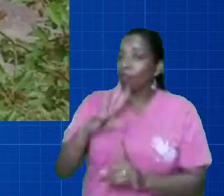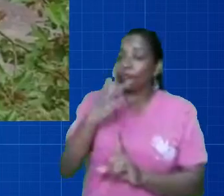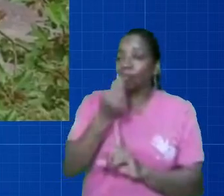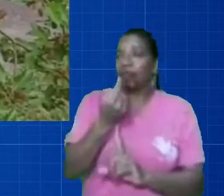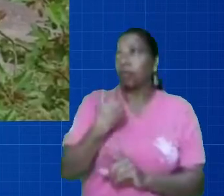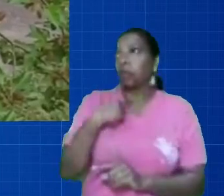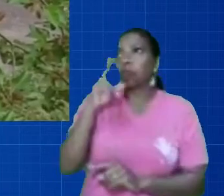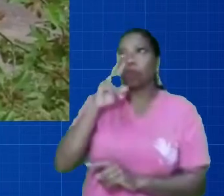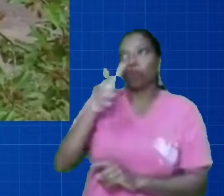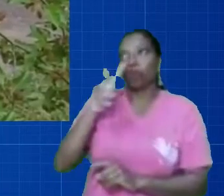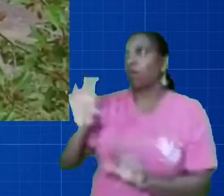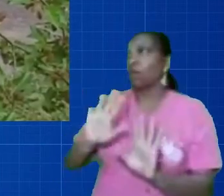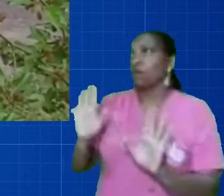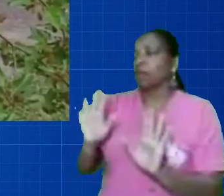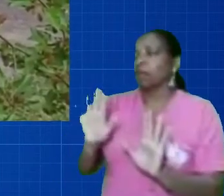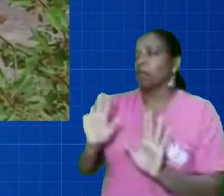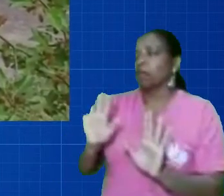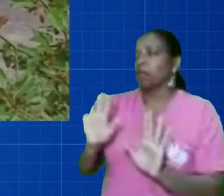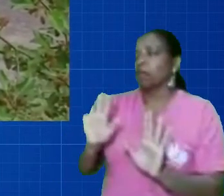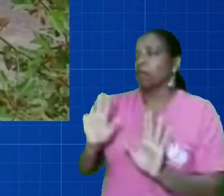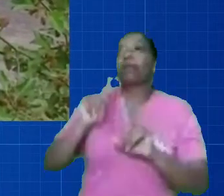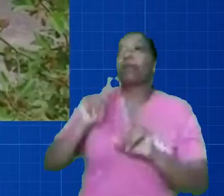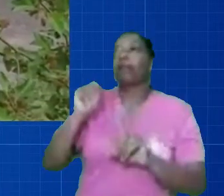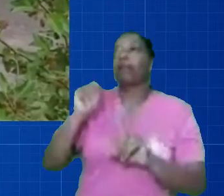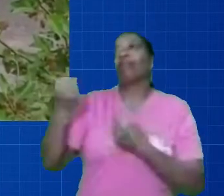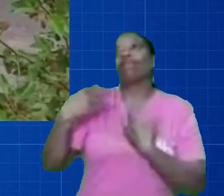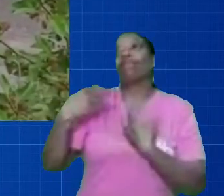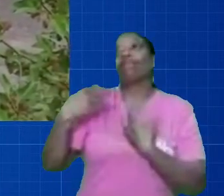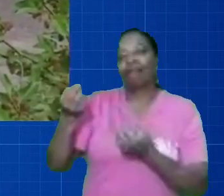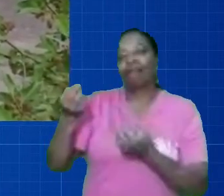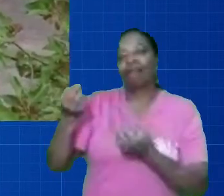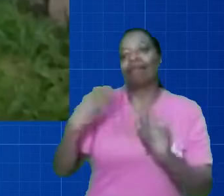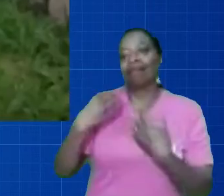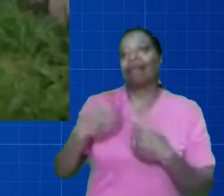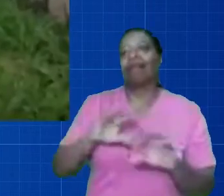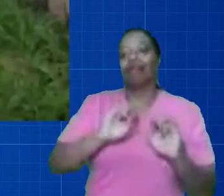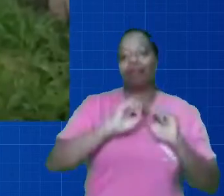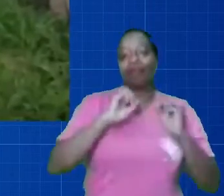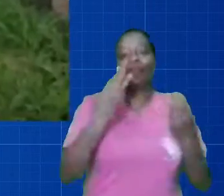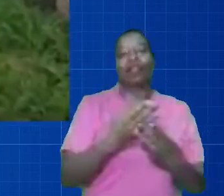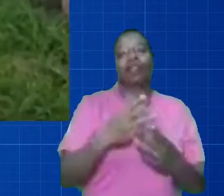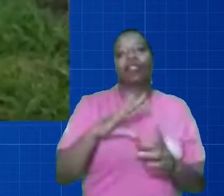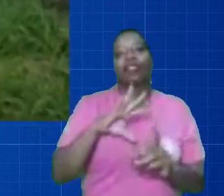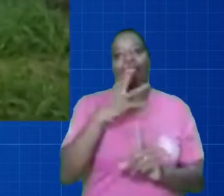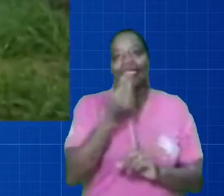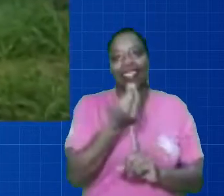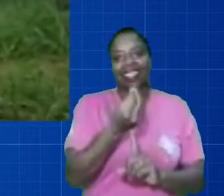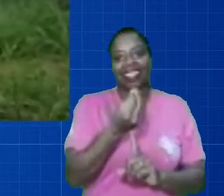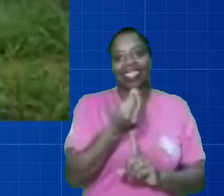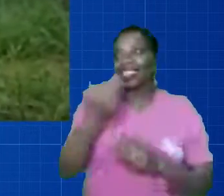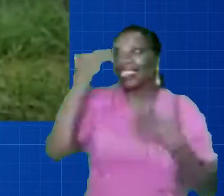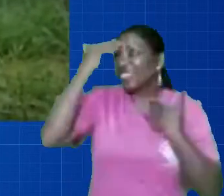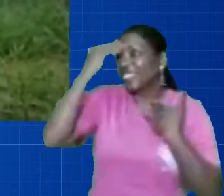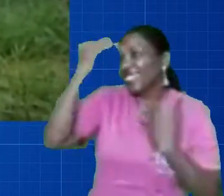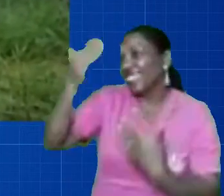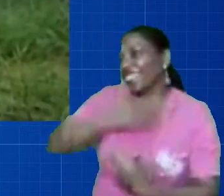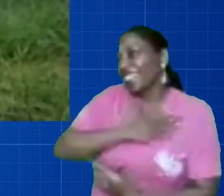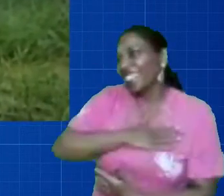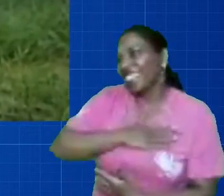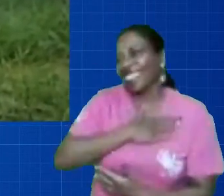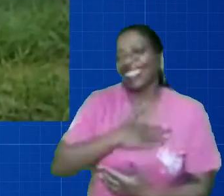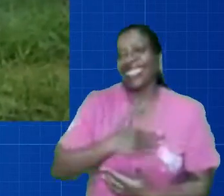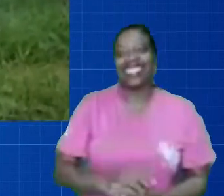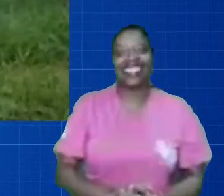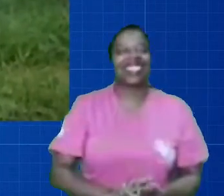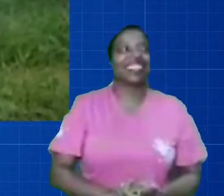trabalhei na oficina de arte. Tá bom? Muita gratidão mesmo. Meu nome é Sandra Freitas, eu sou